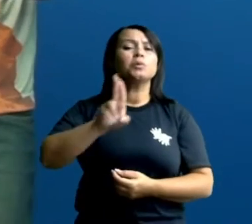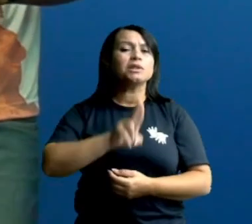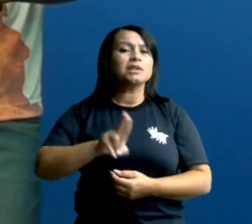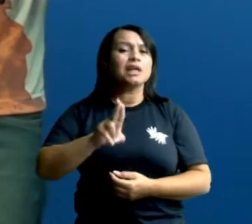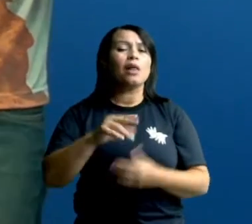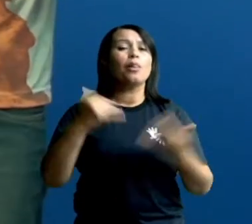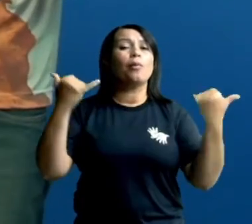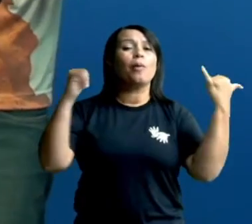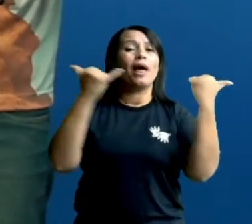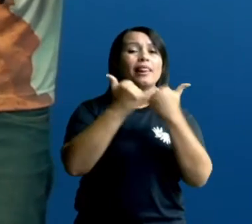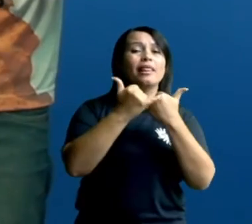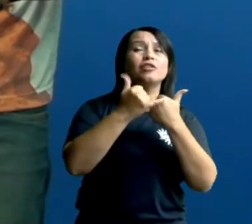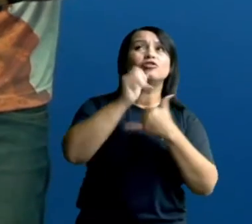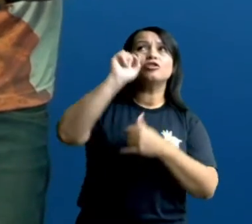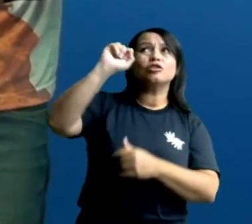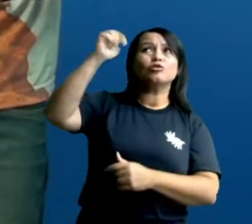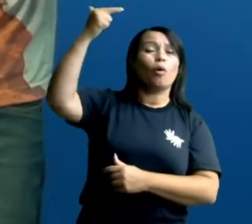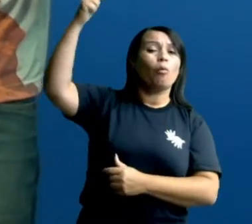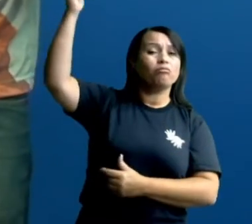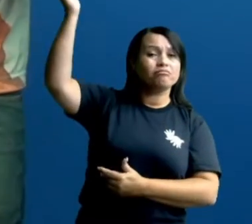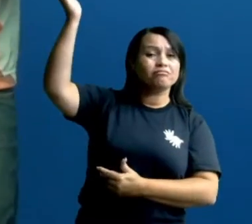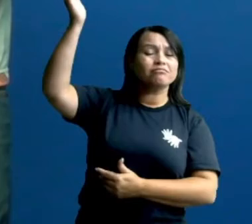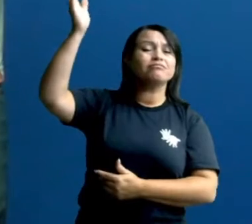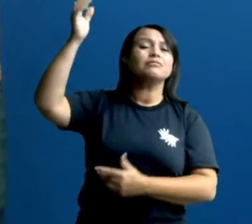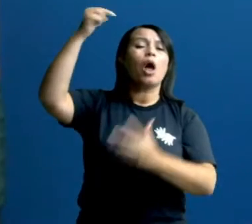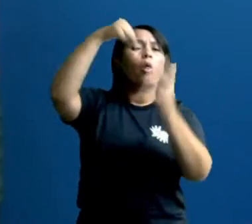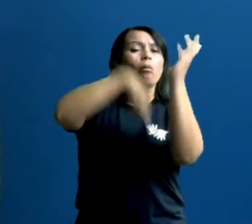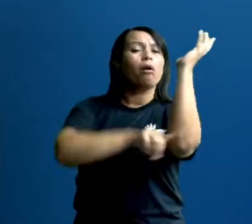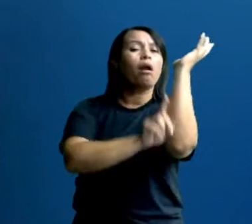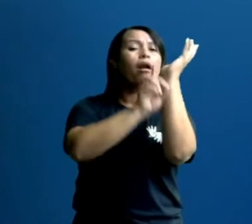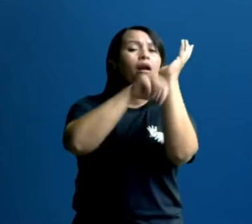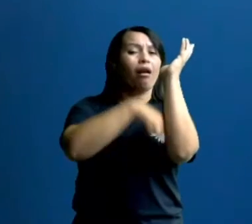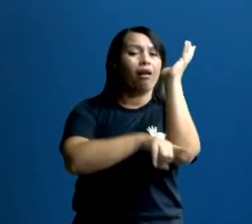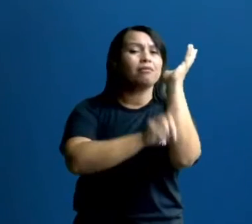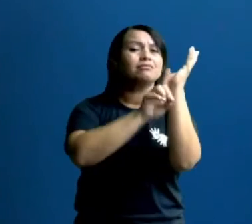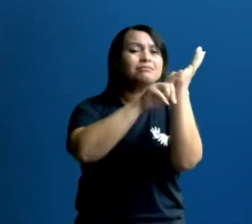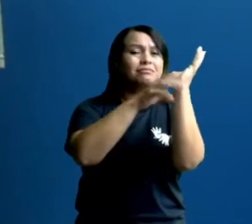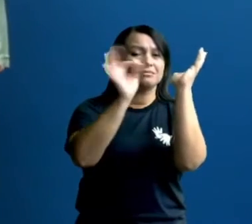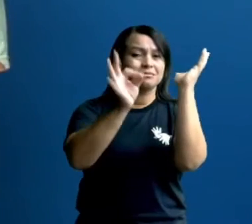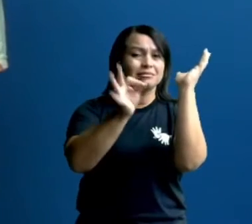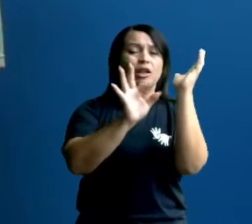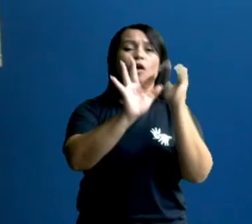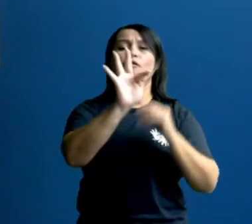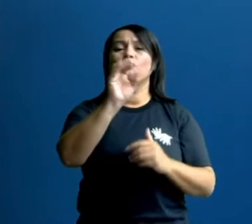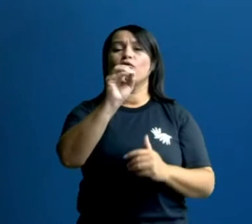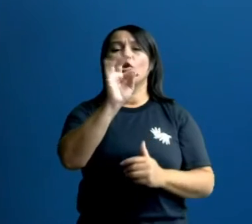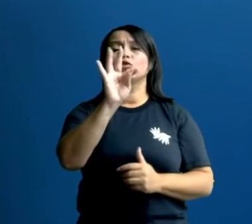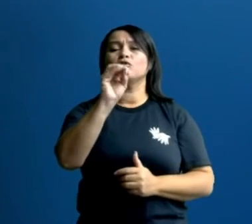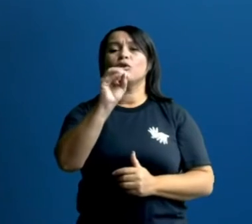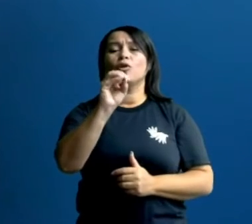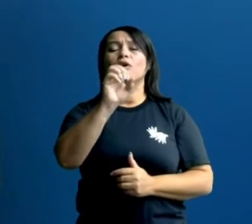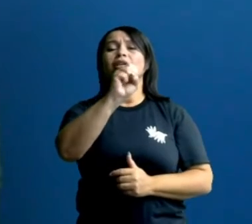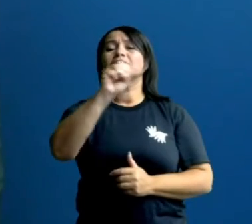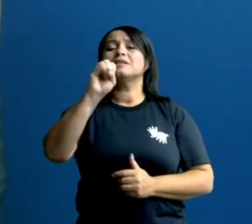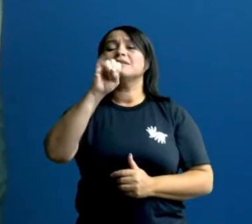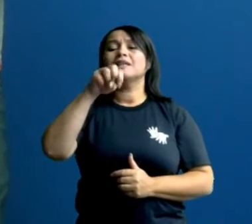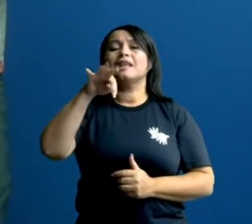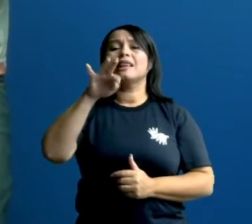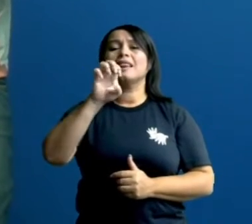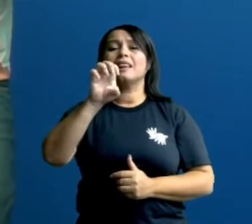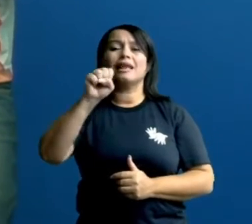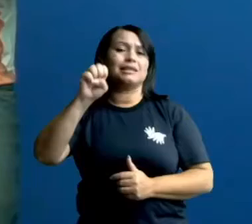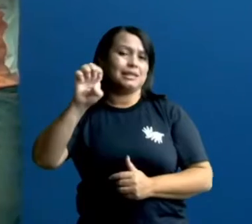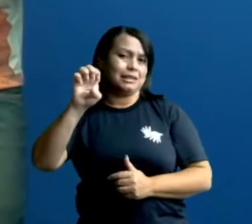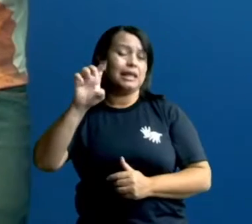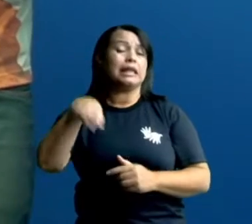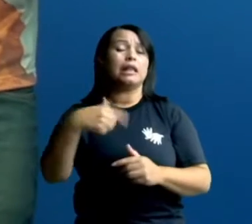utilizando-se a energia solar, a energia do sol, num processo que nós chamamos de fotossíntese. E o cloroplasto, esse